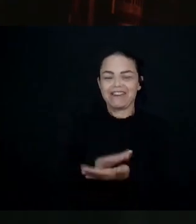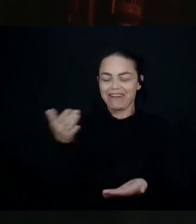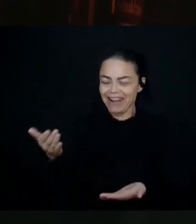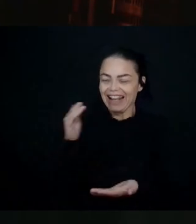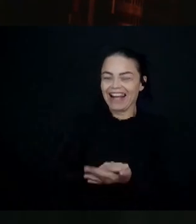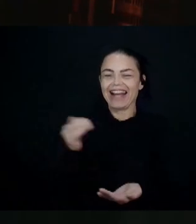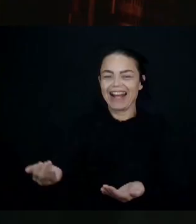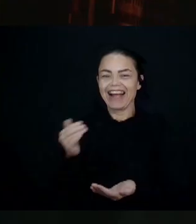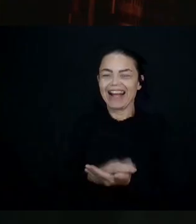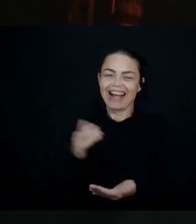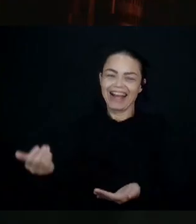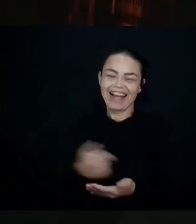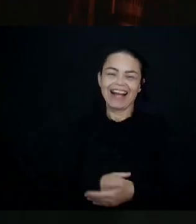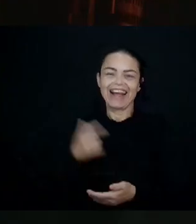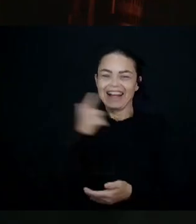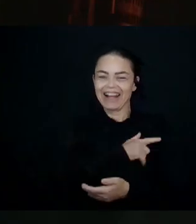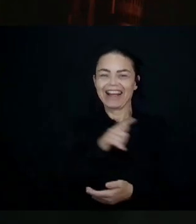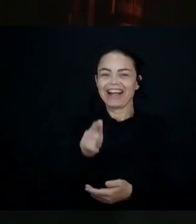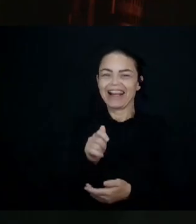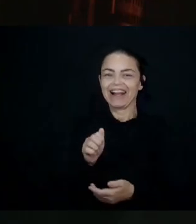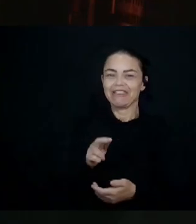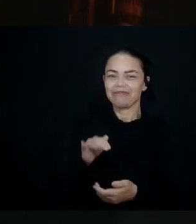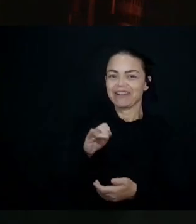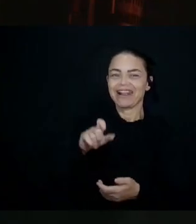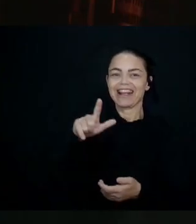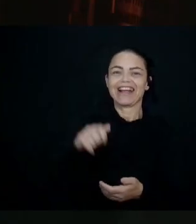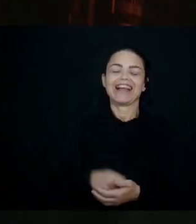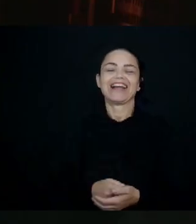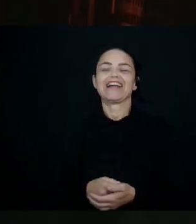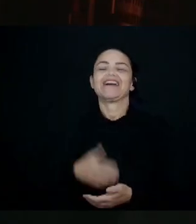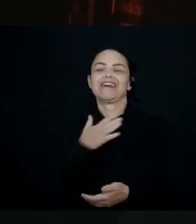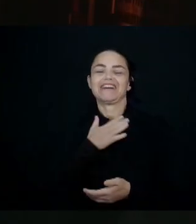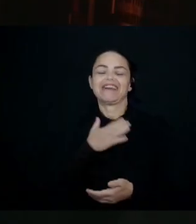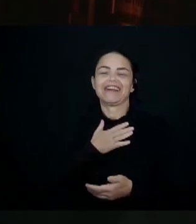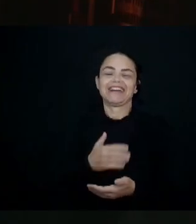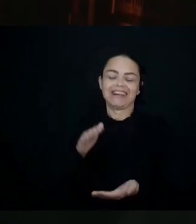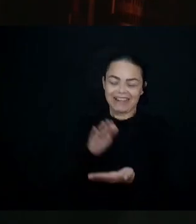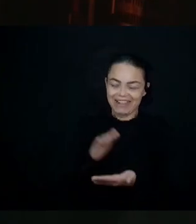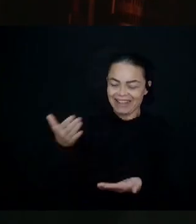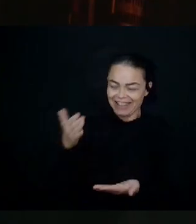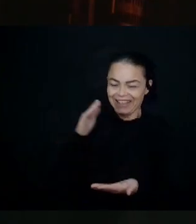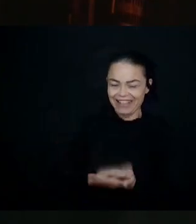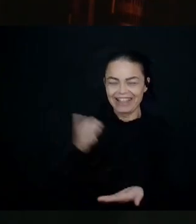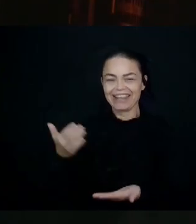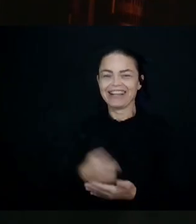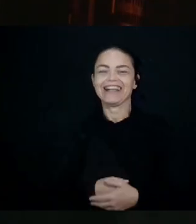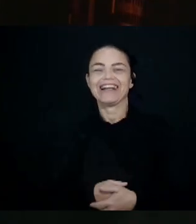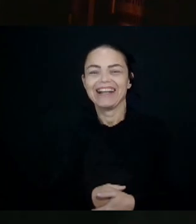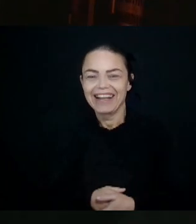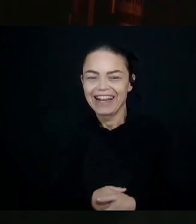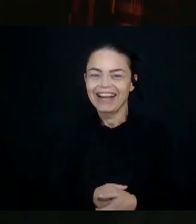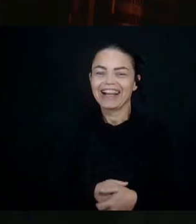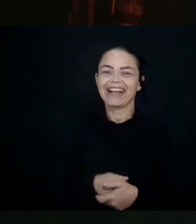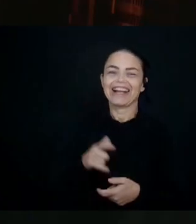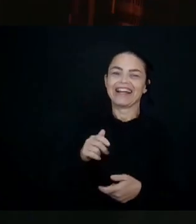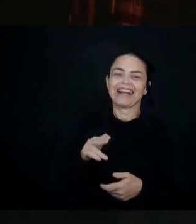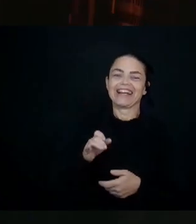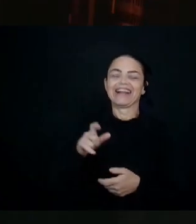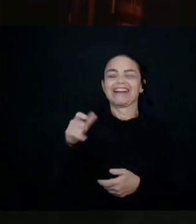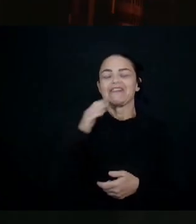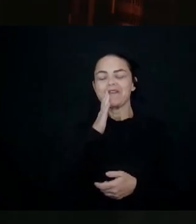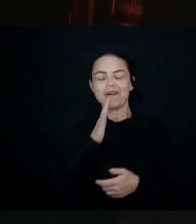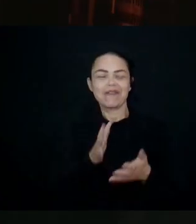Vou ganhar do Gabriel, hein? Pode deixar comigo, bora bater um bafo aí, Gabriel. Gente, que maravilha, que